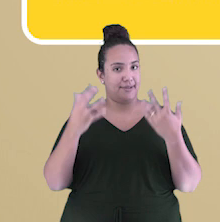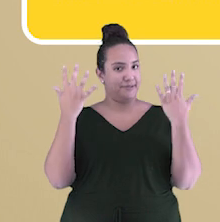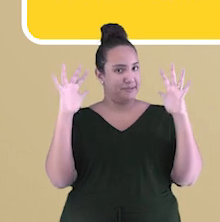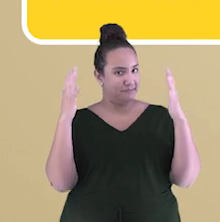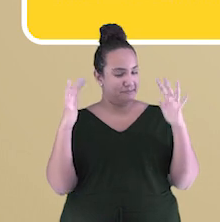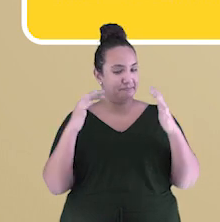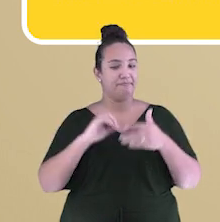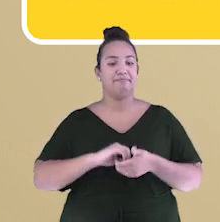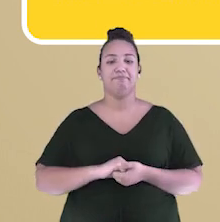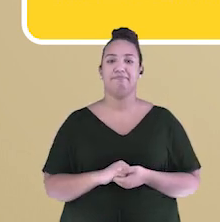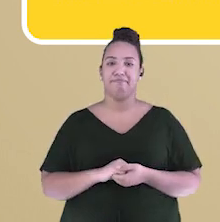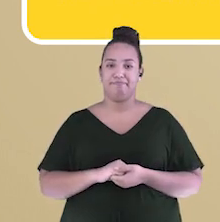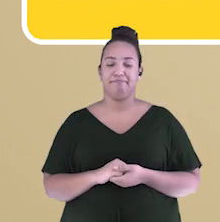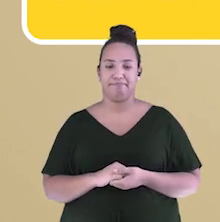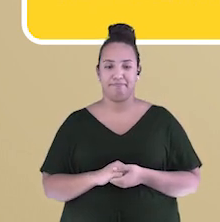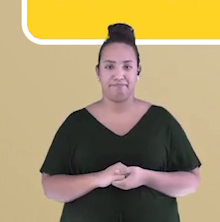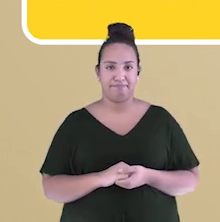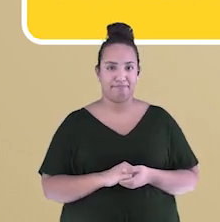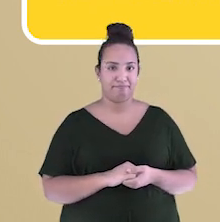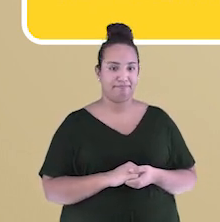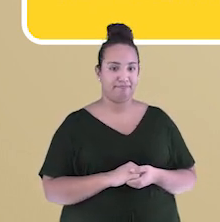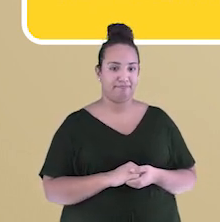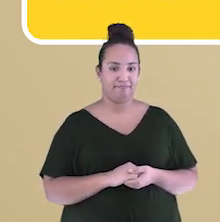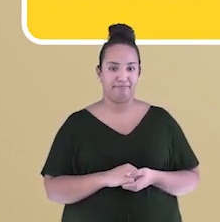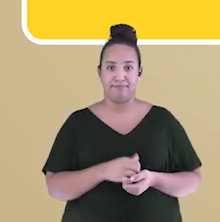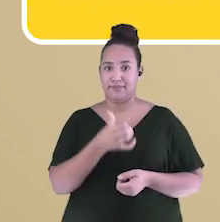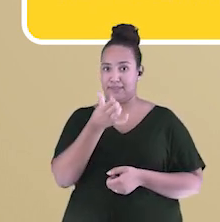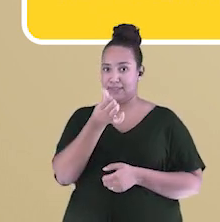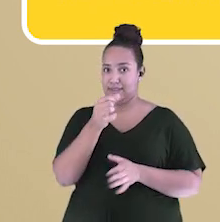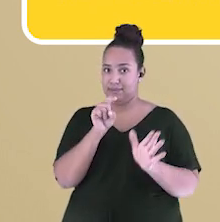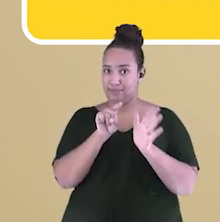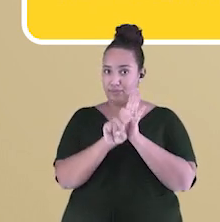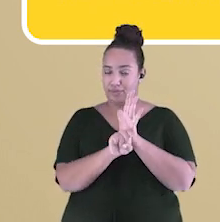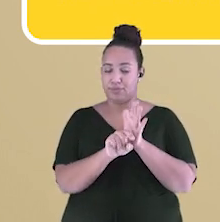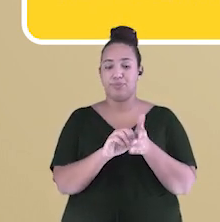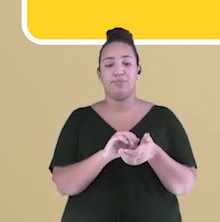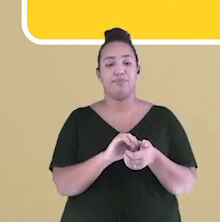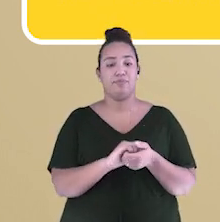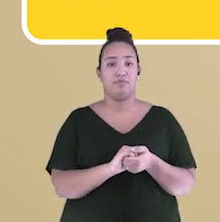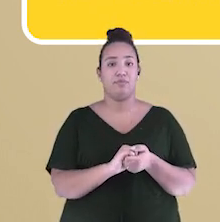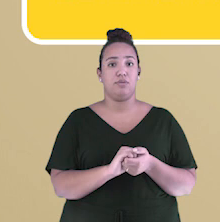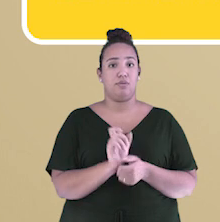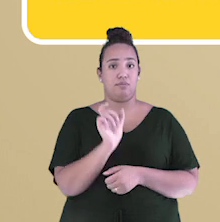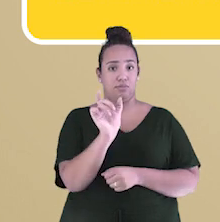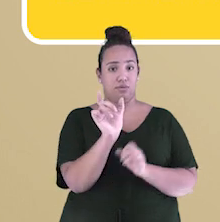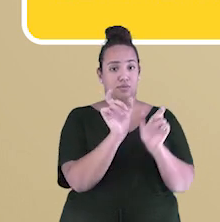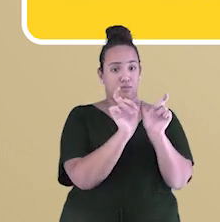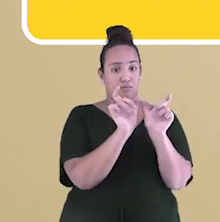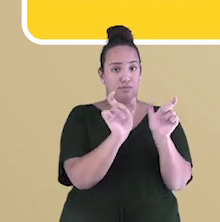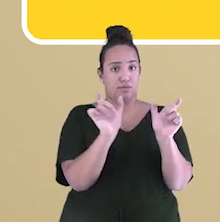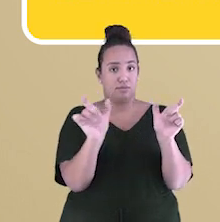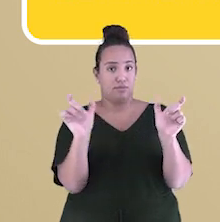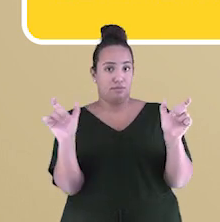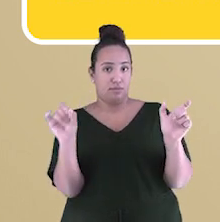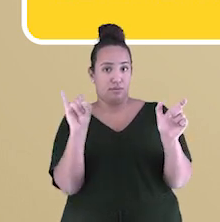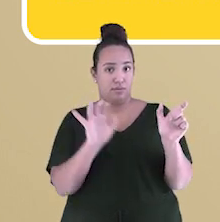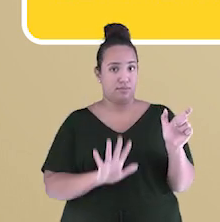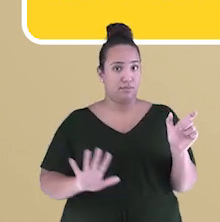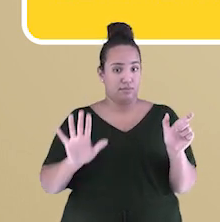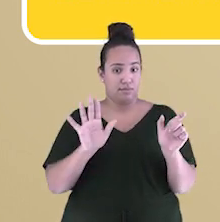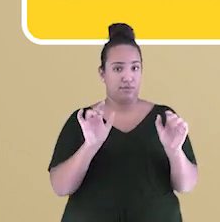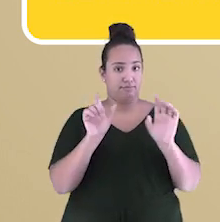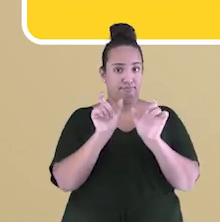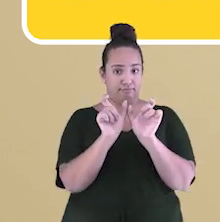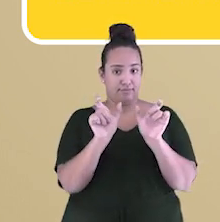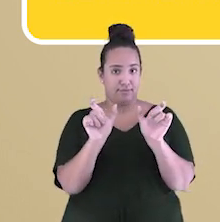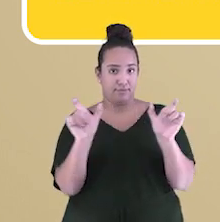correta. Parabéns! Questão 6. Faça a separação silábica das palavras abaixo